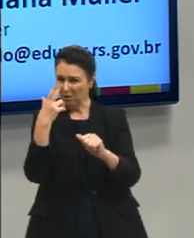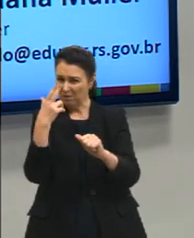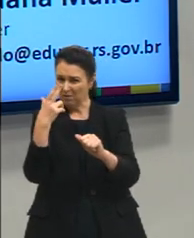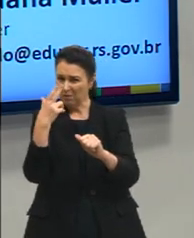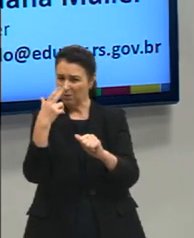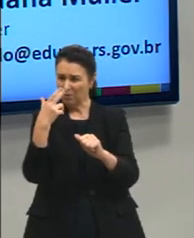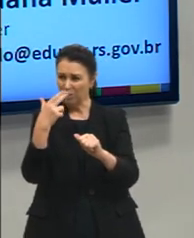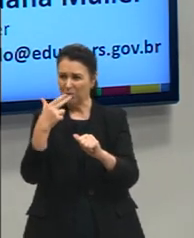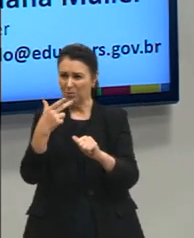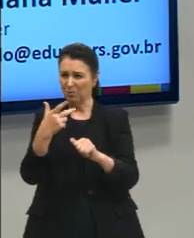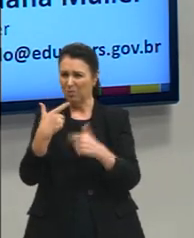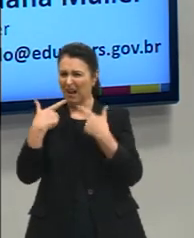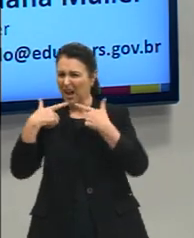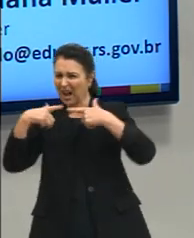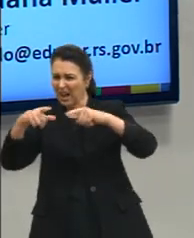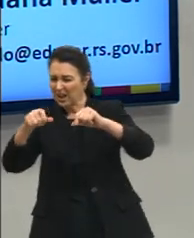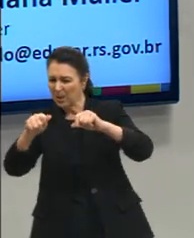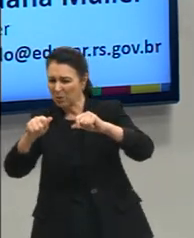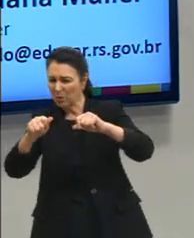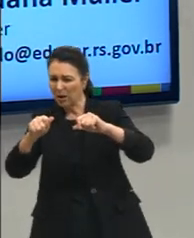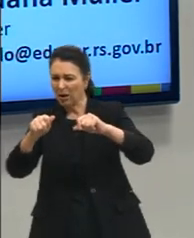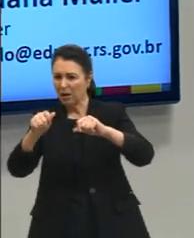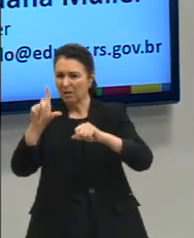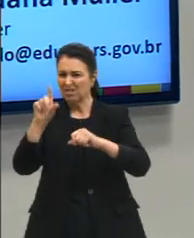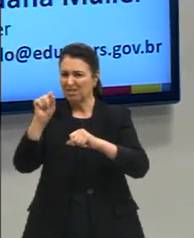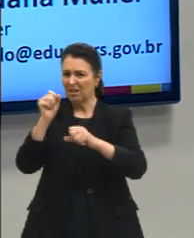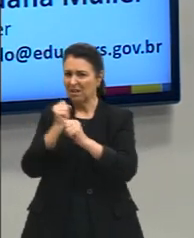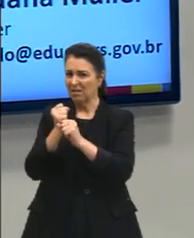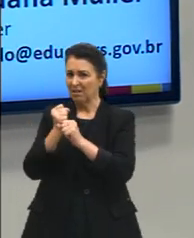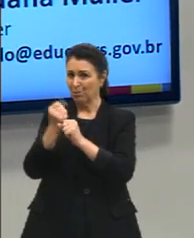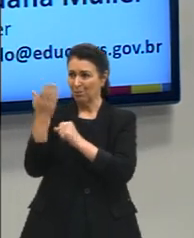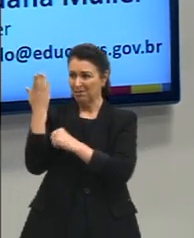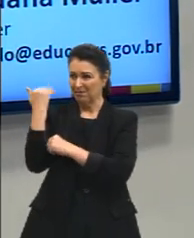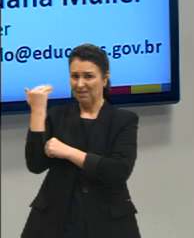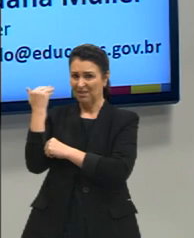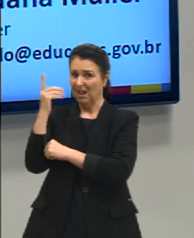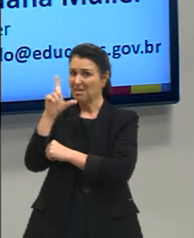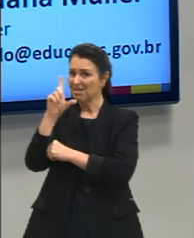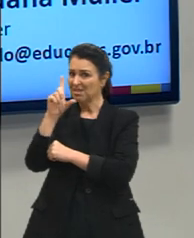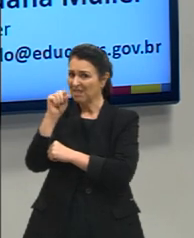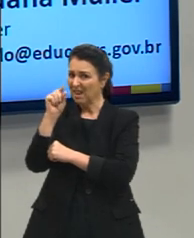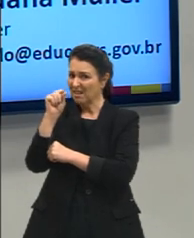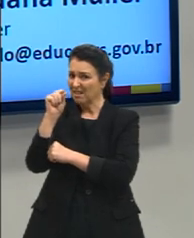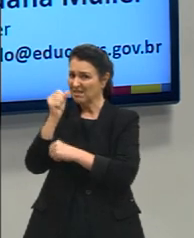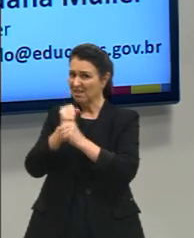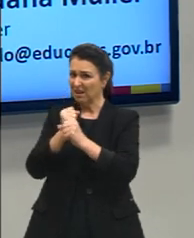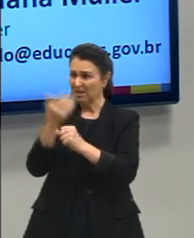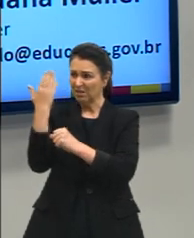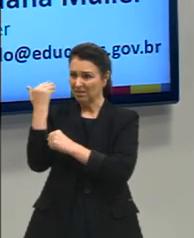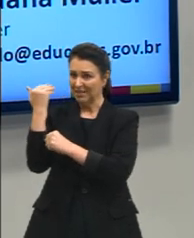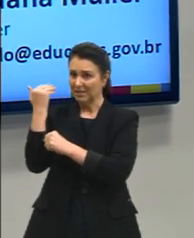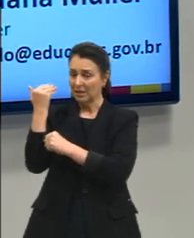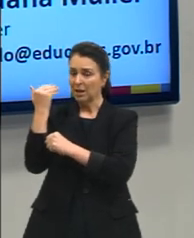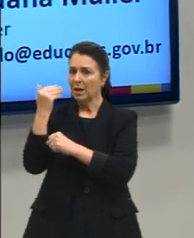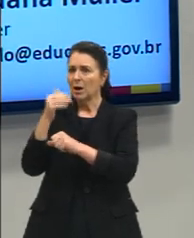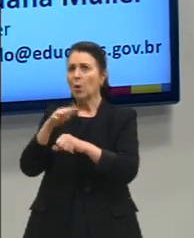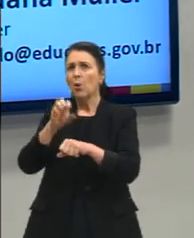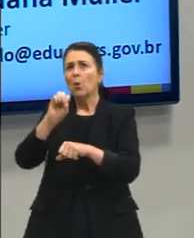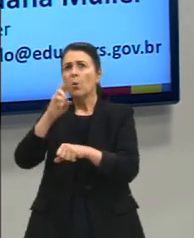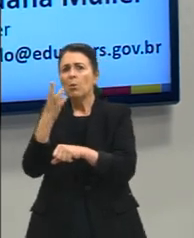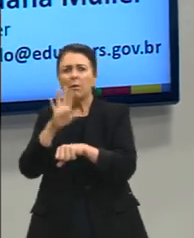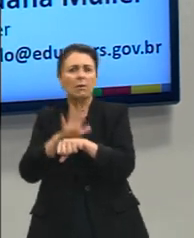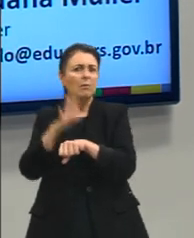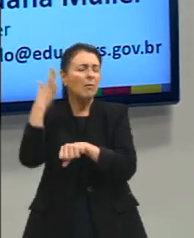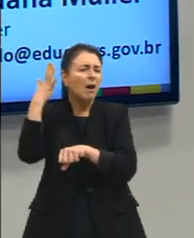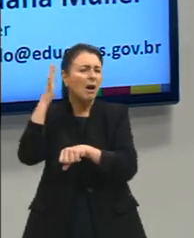que a eu tinha há dez anos atrás e vou um pouquinho mais longe essa língua que a